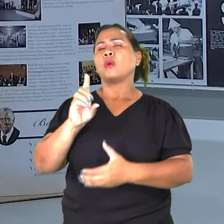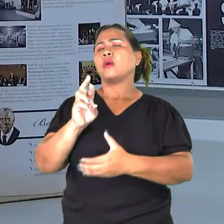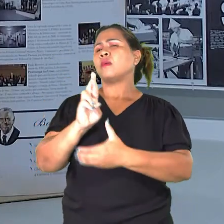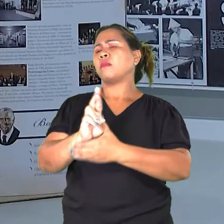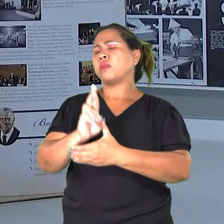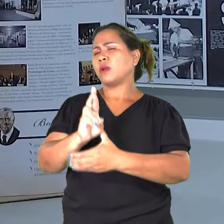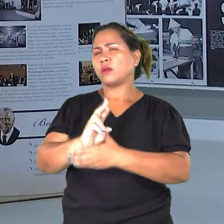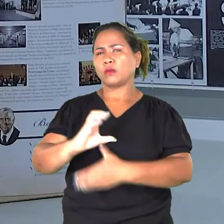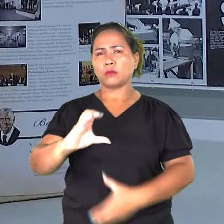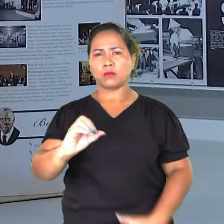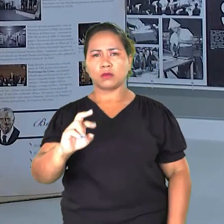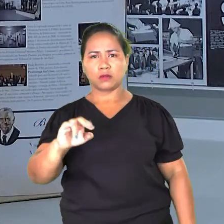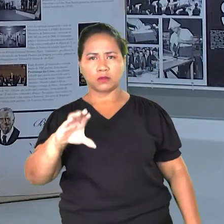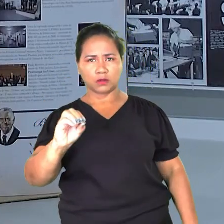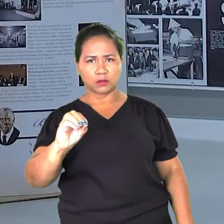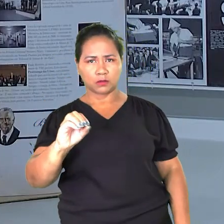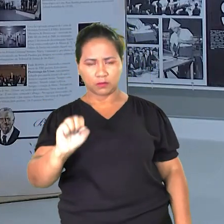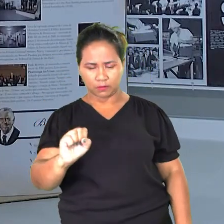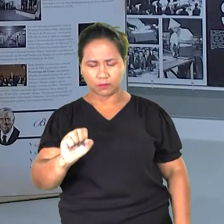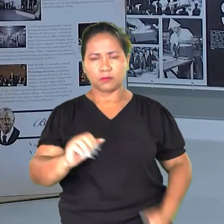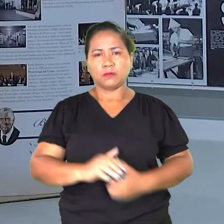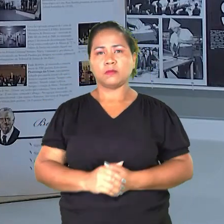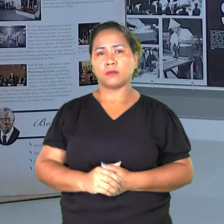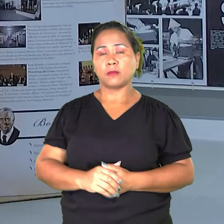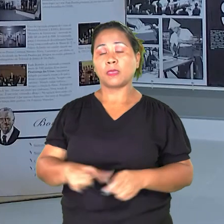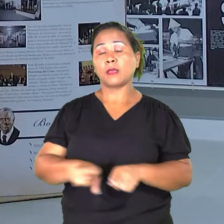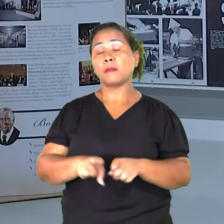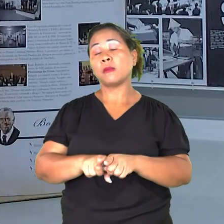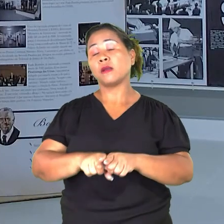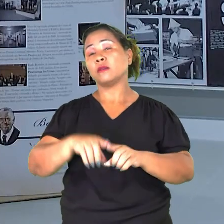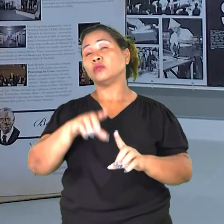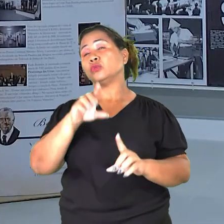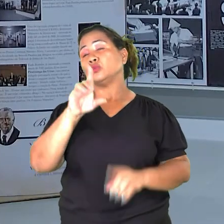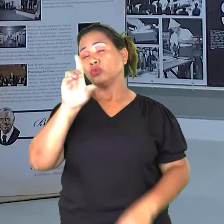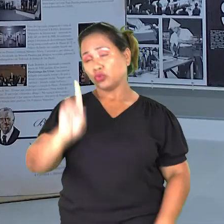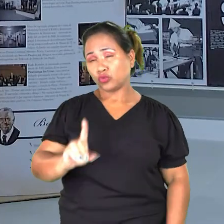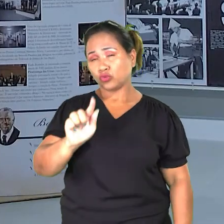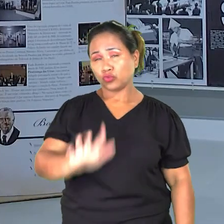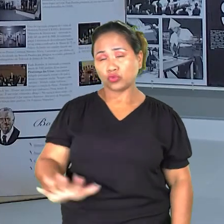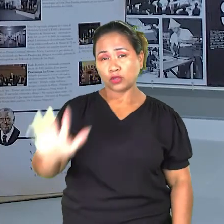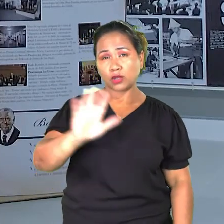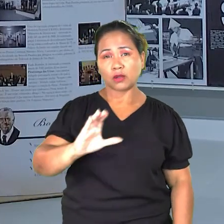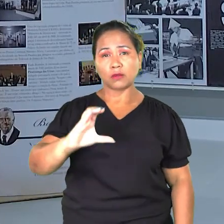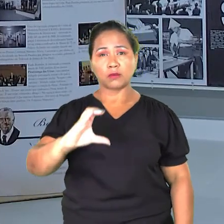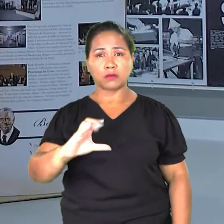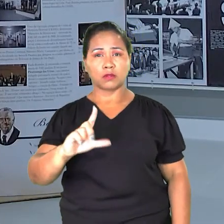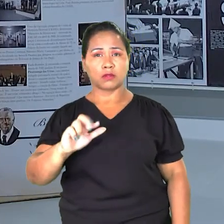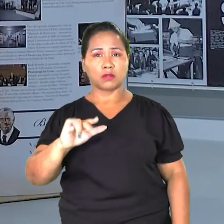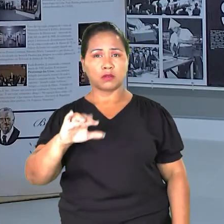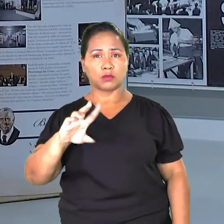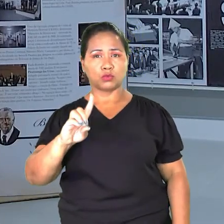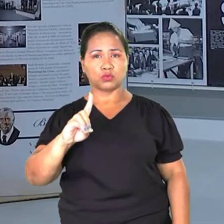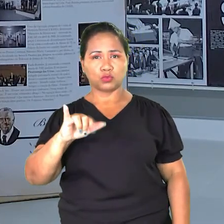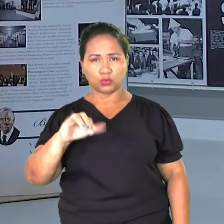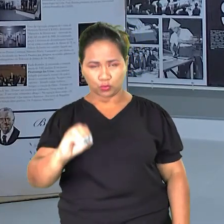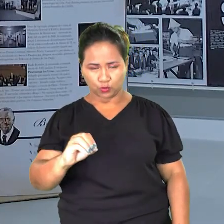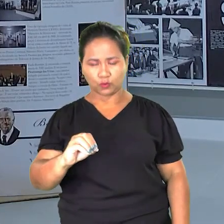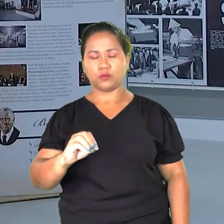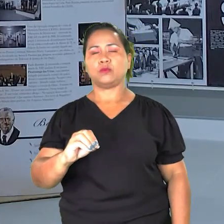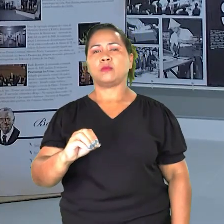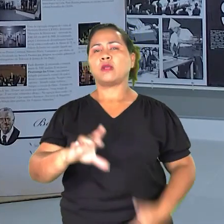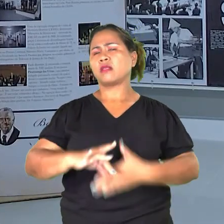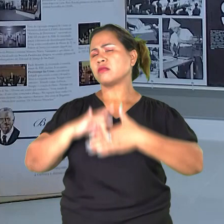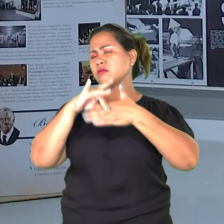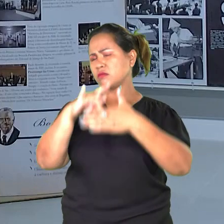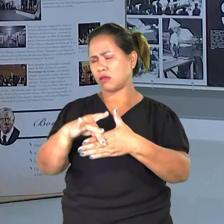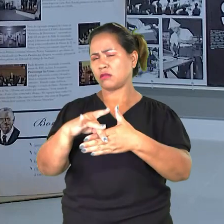Butcher; o diretor-geral do TRE de São Paulo, Sr. Cláudio Cristiano Abreu Correia; e o chefe do